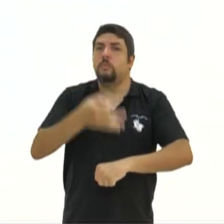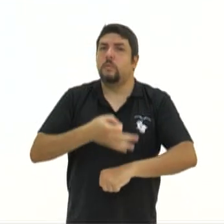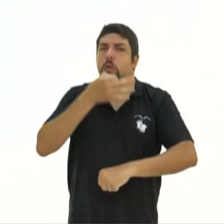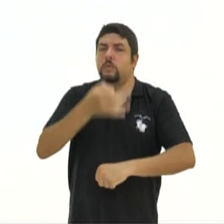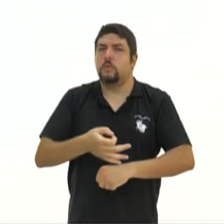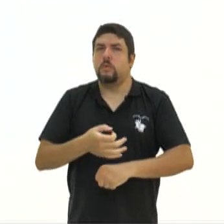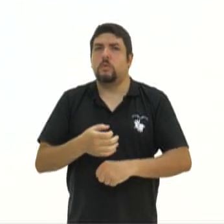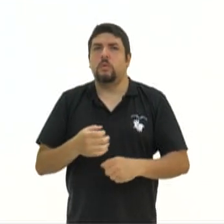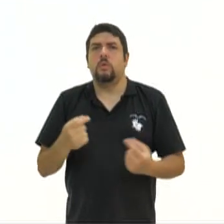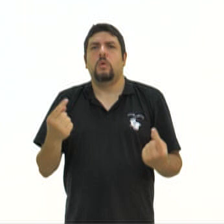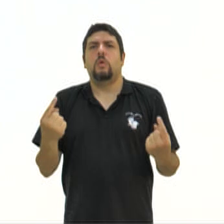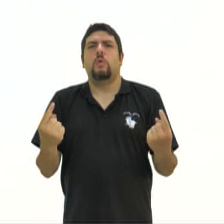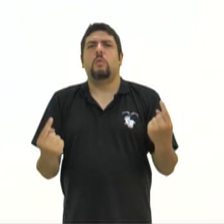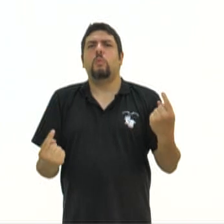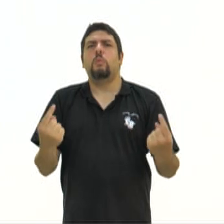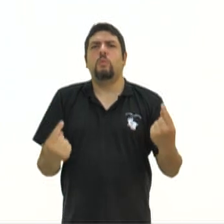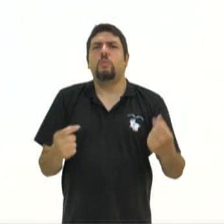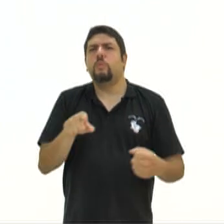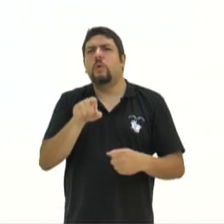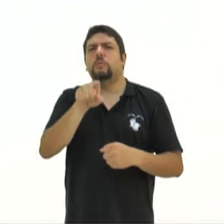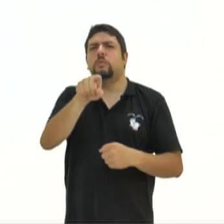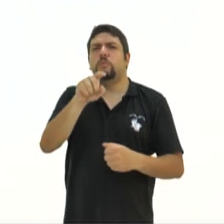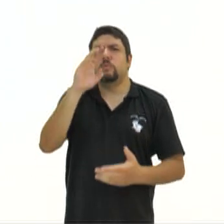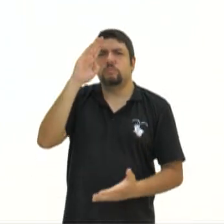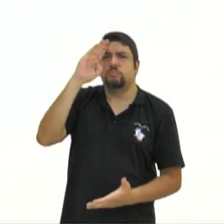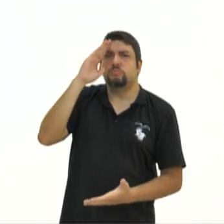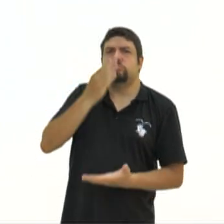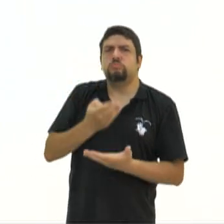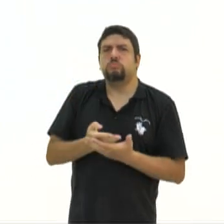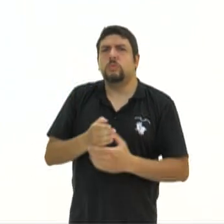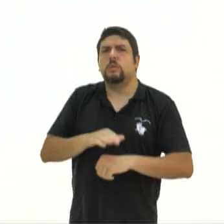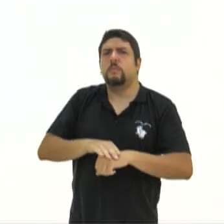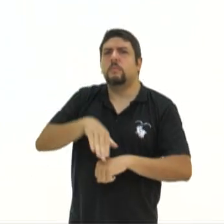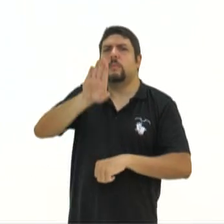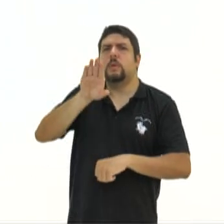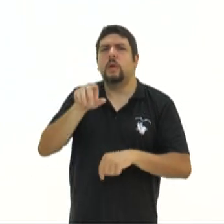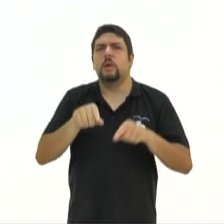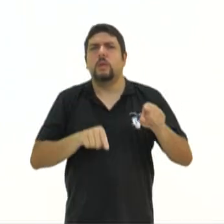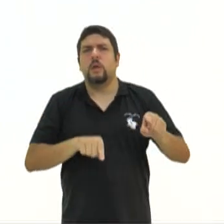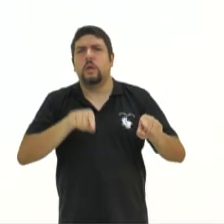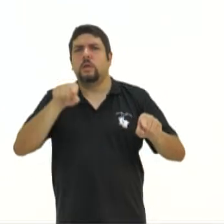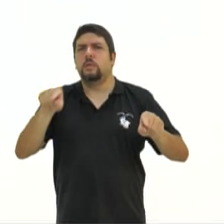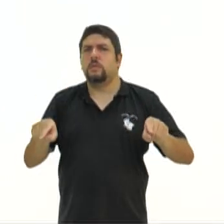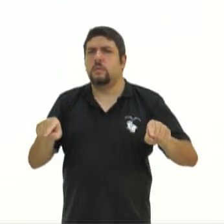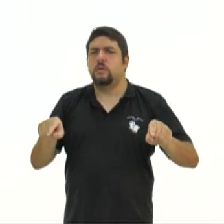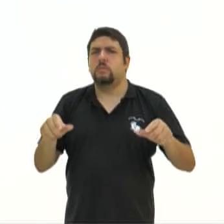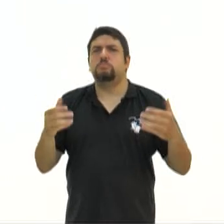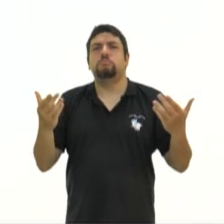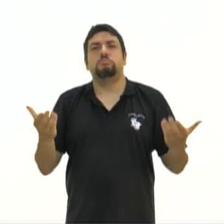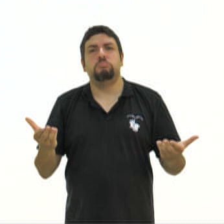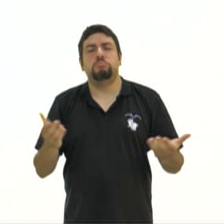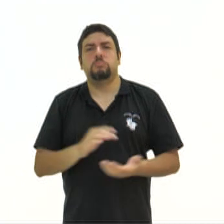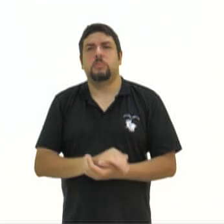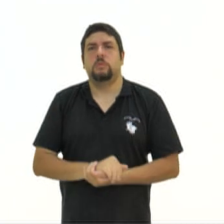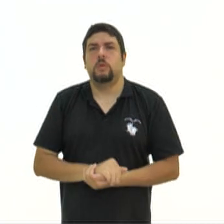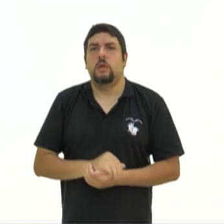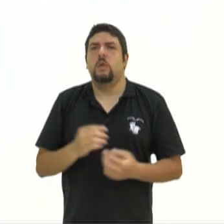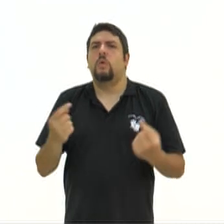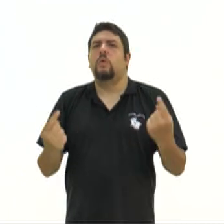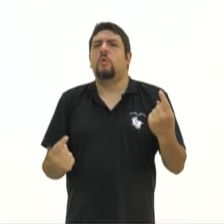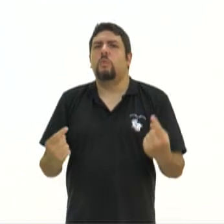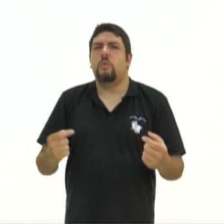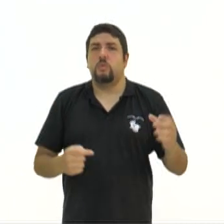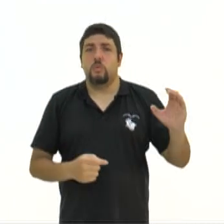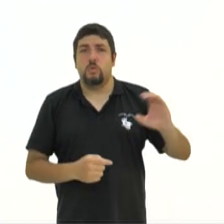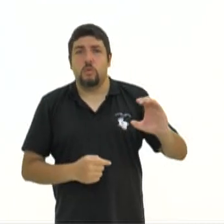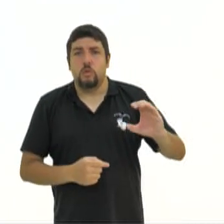Qual corrente filosófica você acredita mais, né? Ou você defende melhor? Qual daquelas é